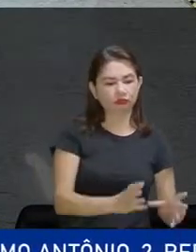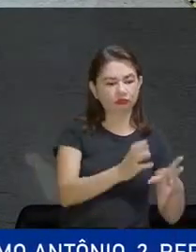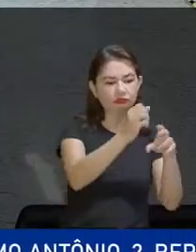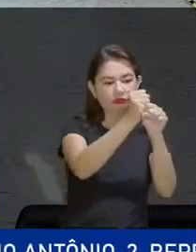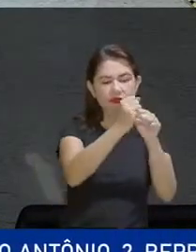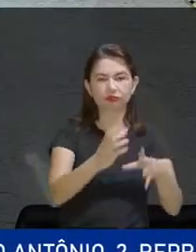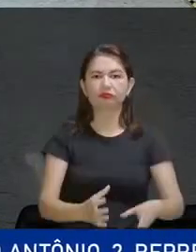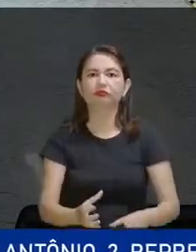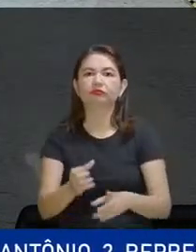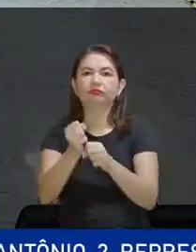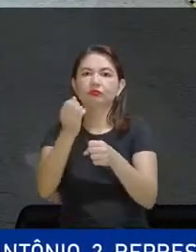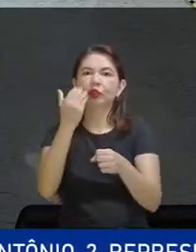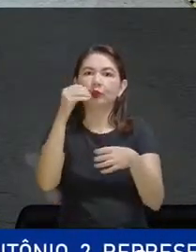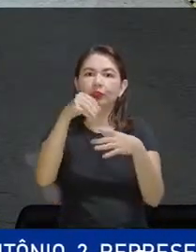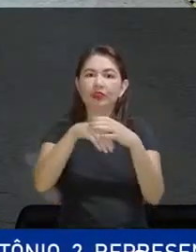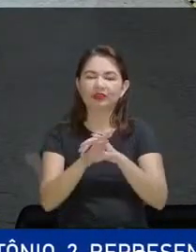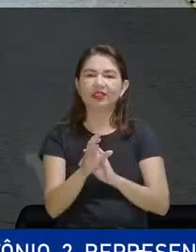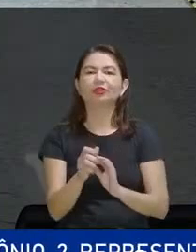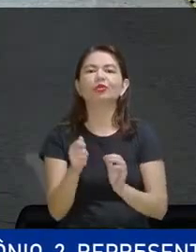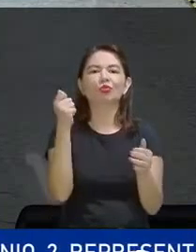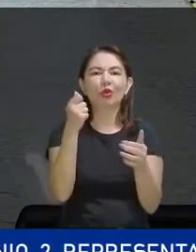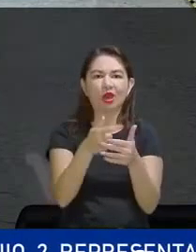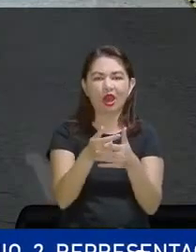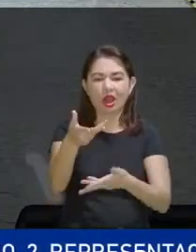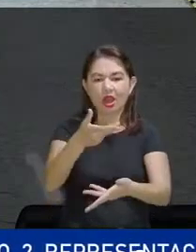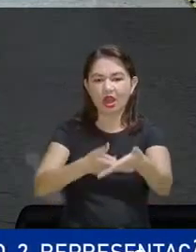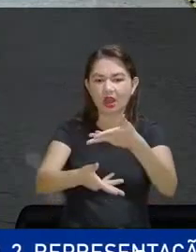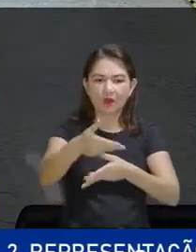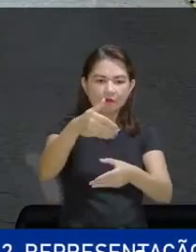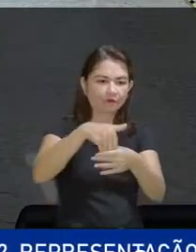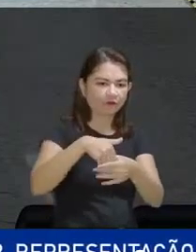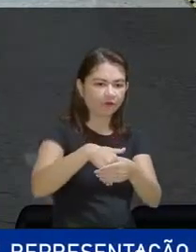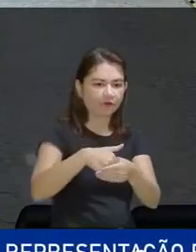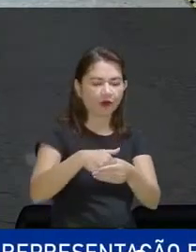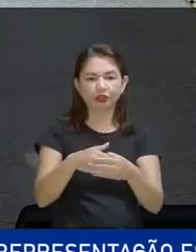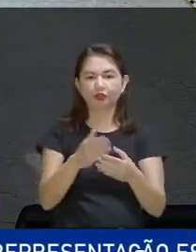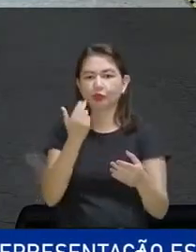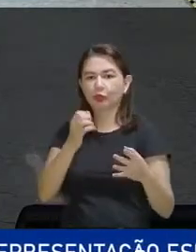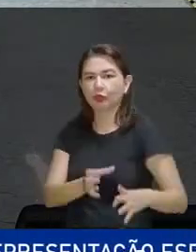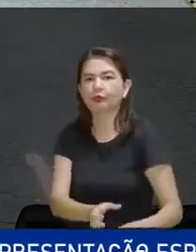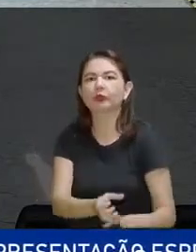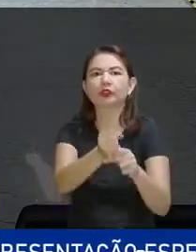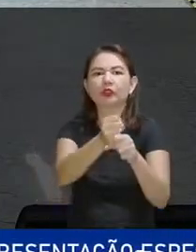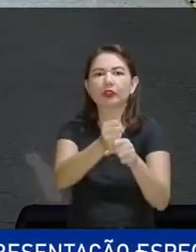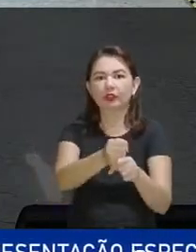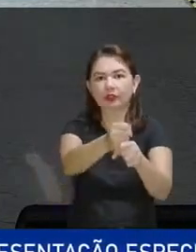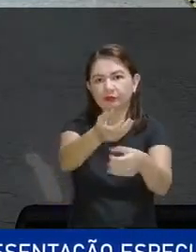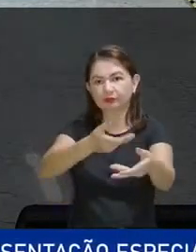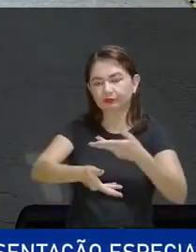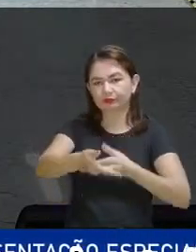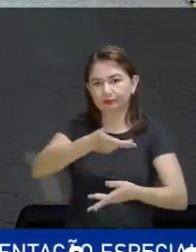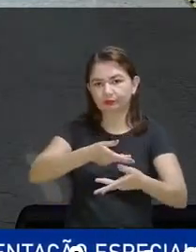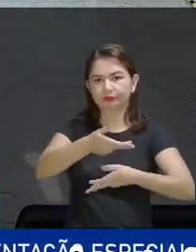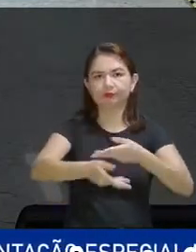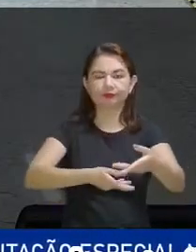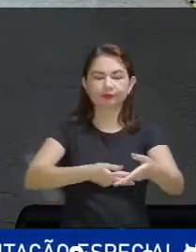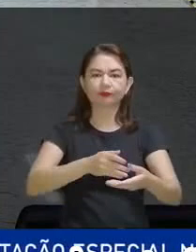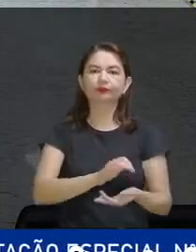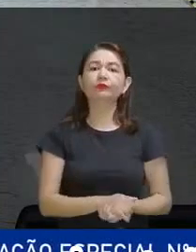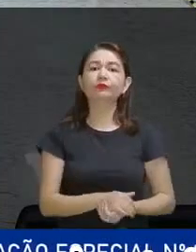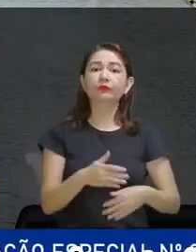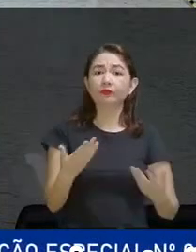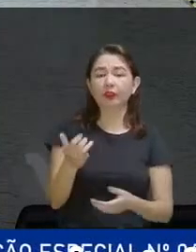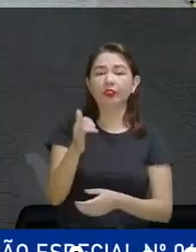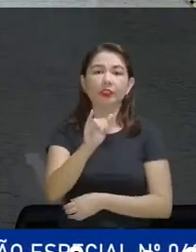para a compra de votos. Isso está registrado aqui também nos prints que eu trago no meu voto. Verifica-se